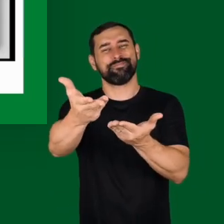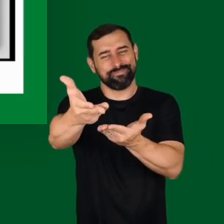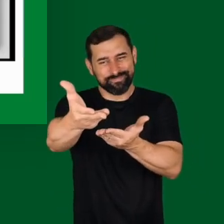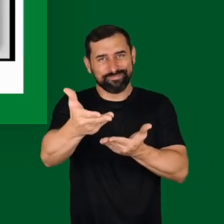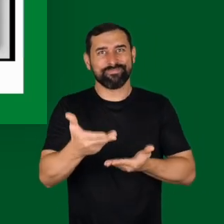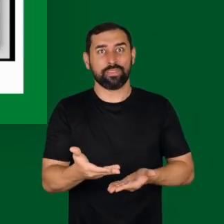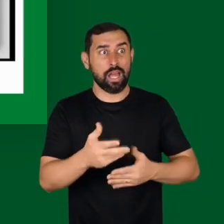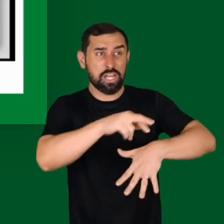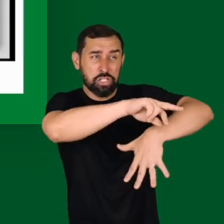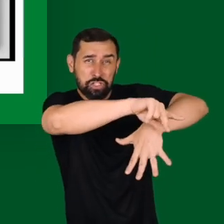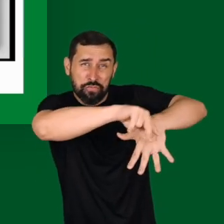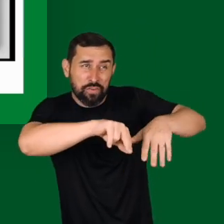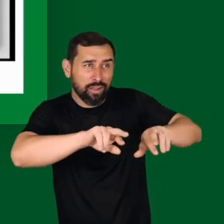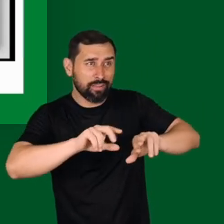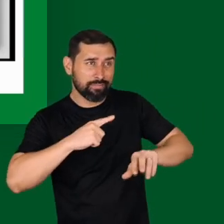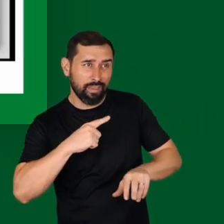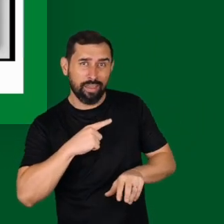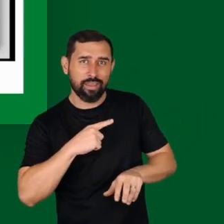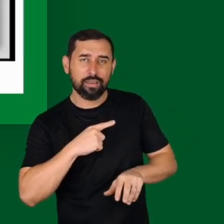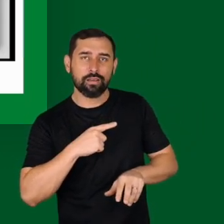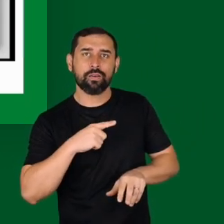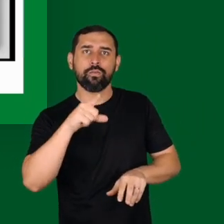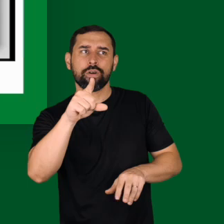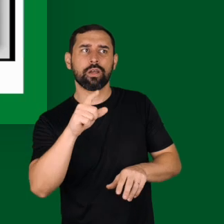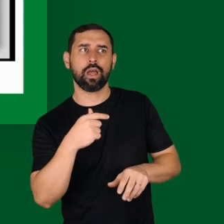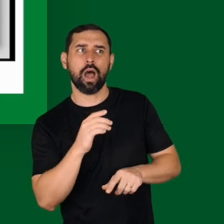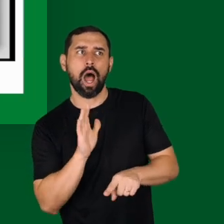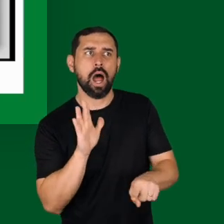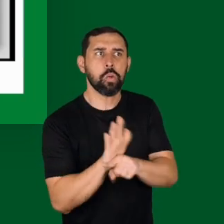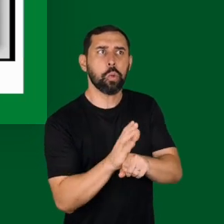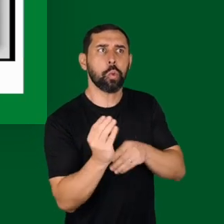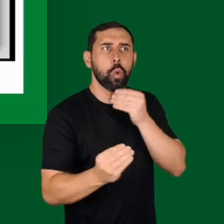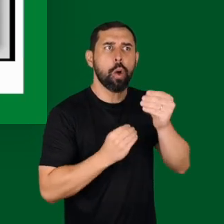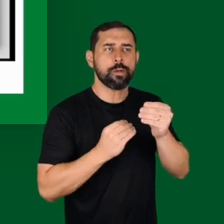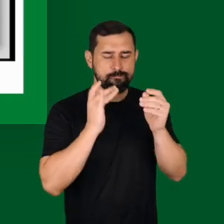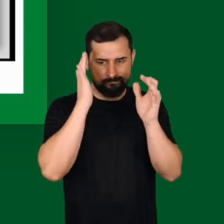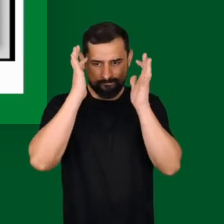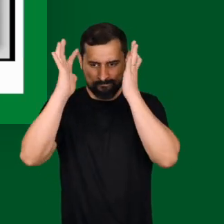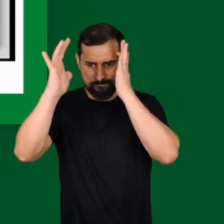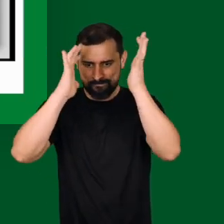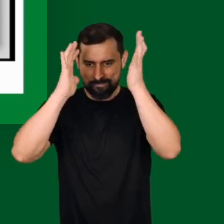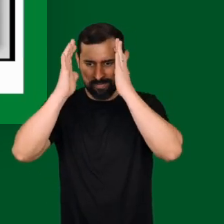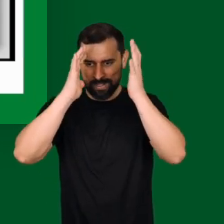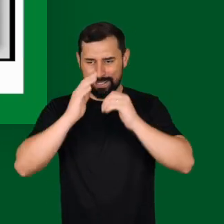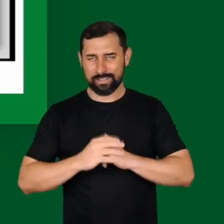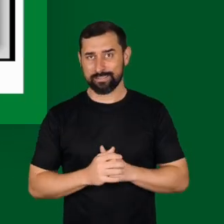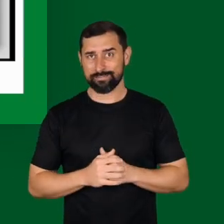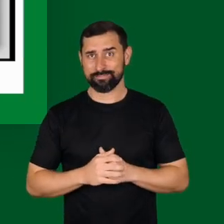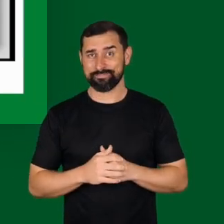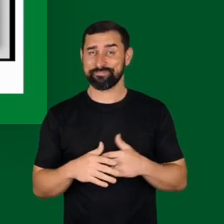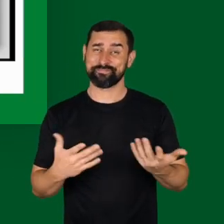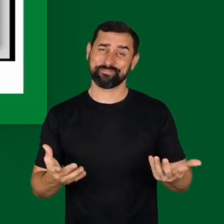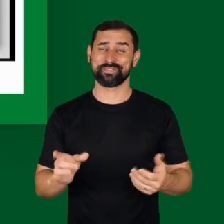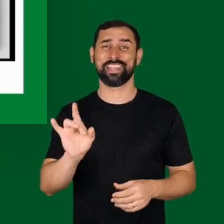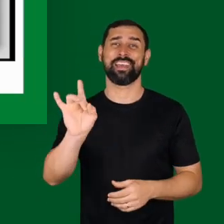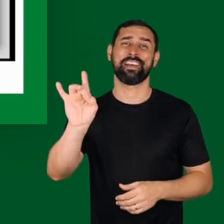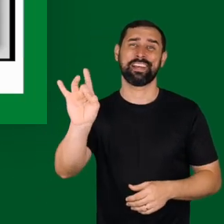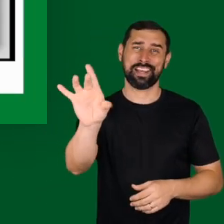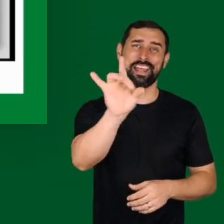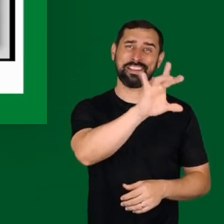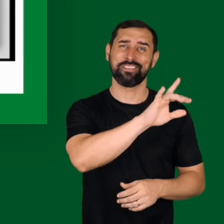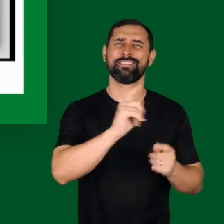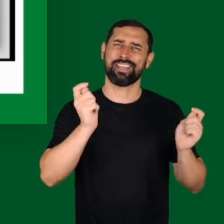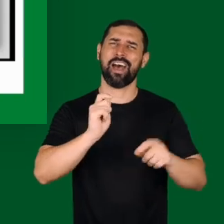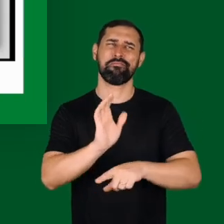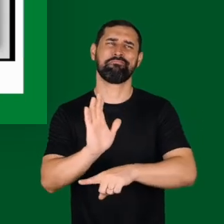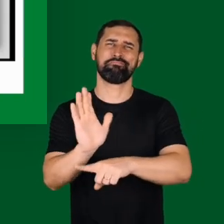você a conviver com as diferenças e a encontrar seu papel e sua responsabilidade neste processo. Então, cada um, né, do